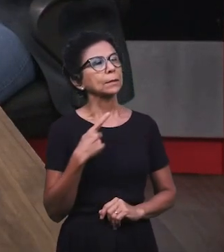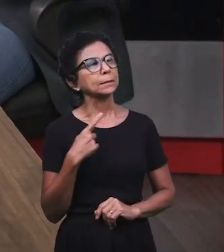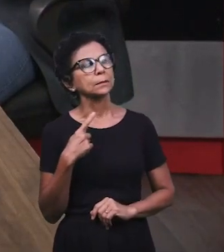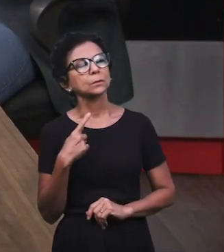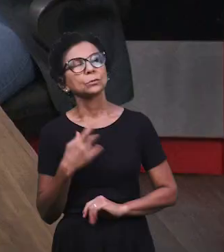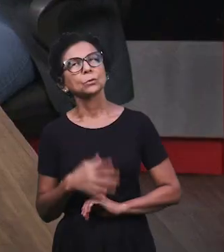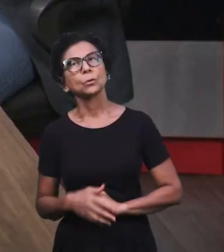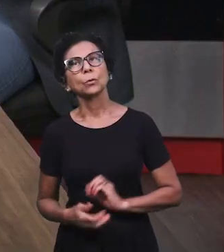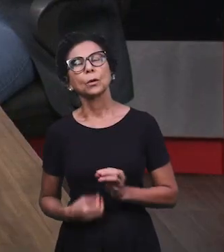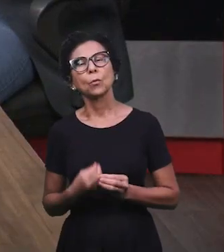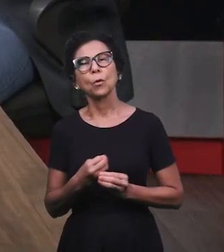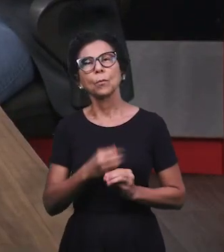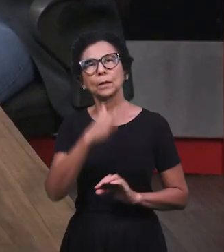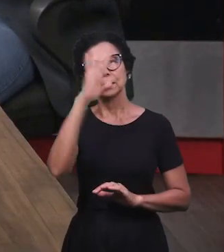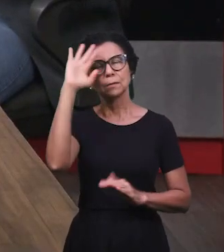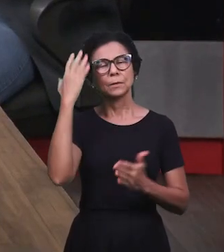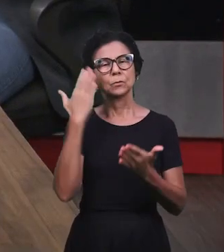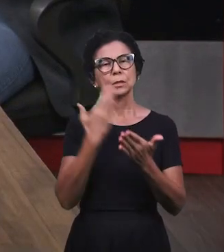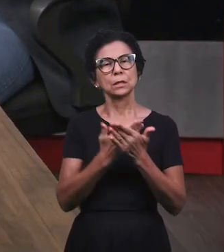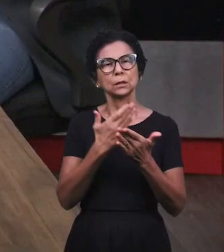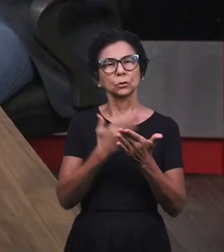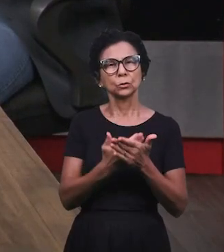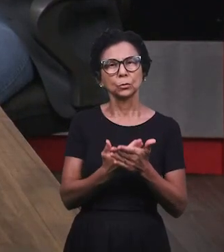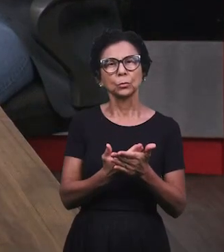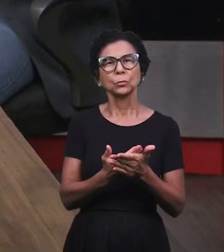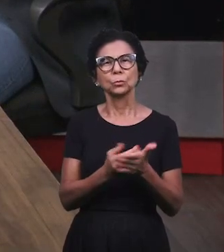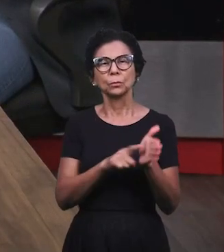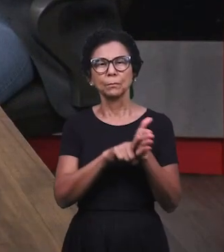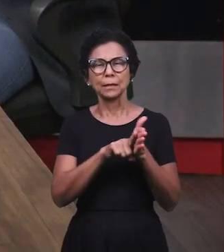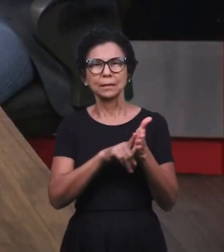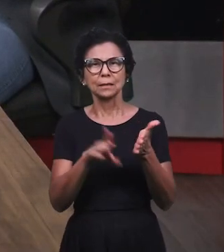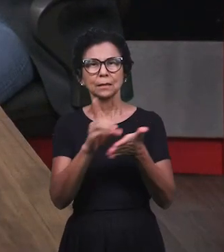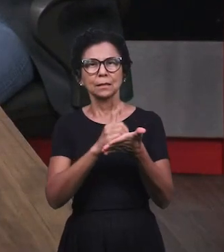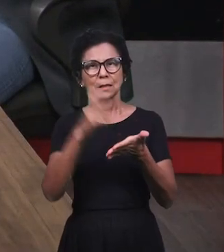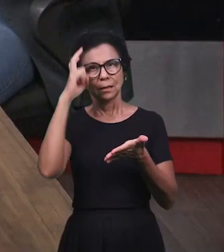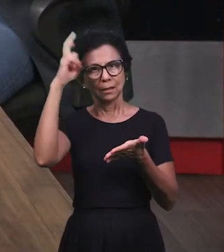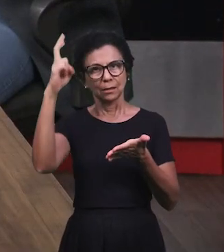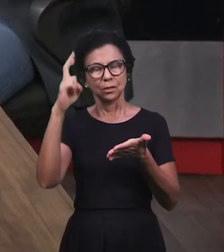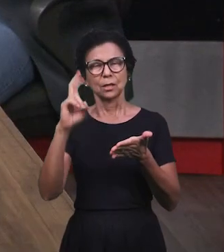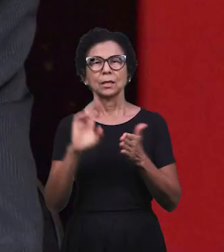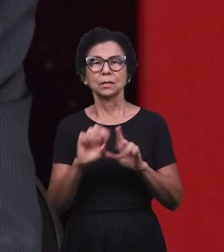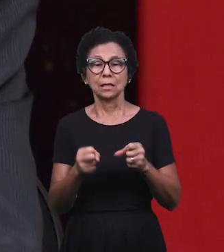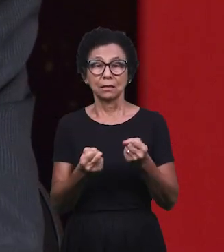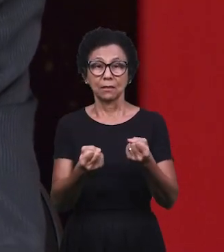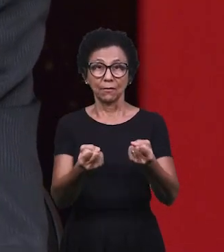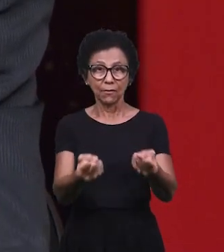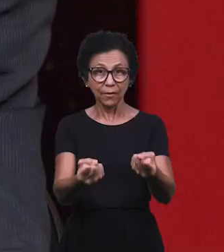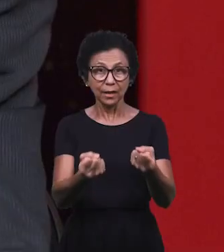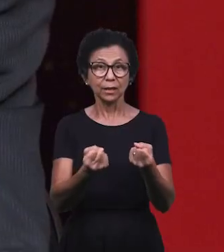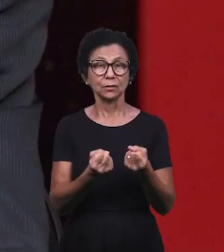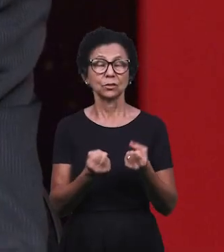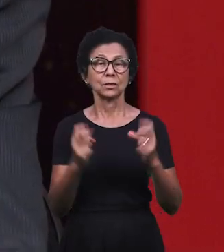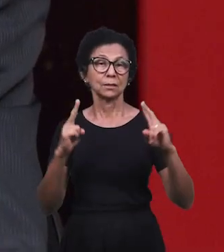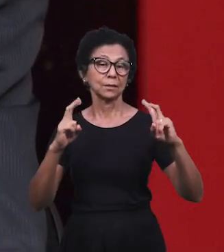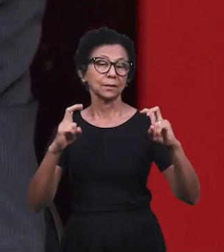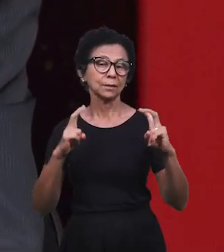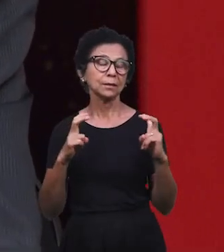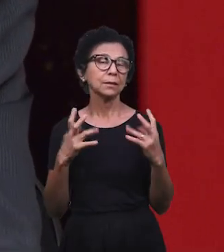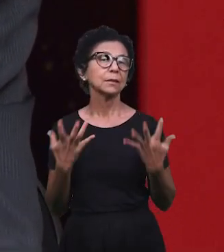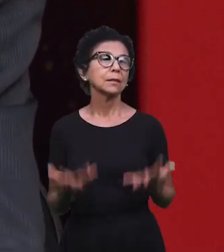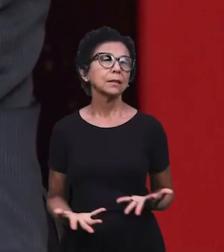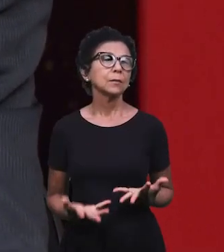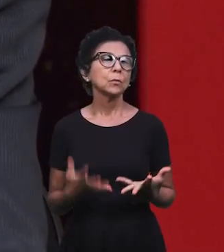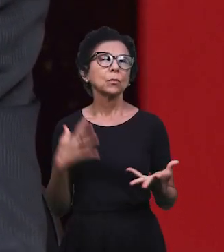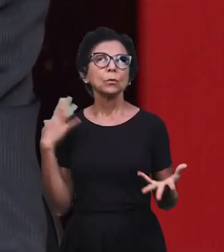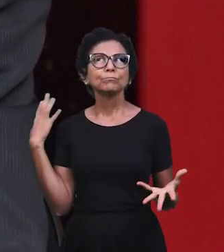os estudiosos do design inteligente, eles chegaram à conclusão da existência deste planejador,